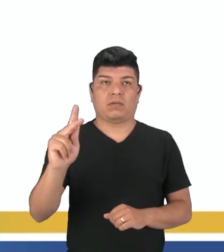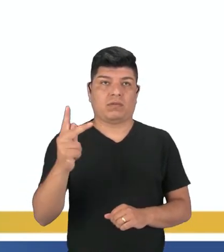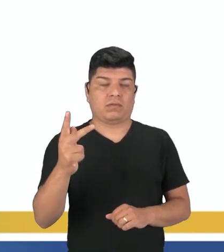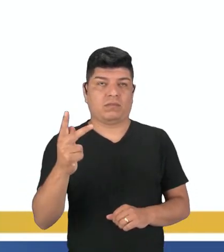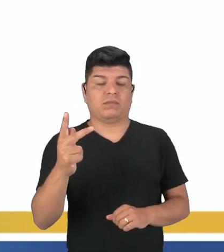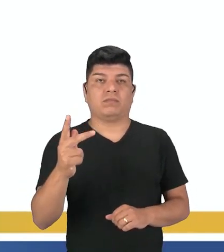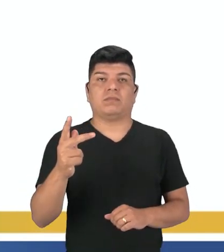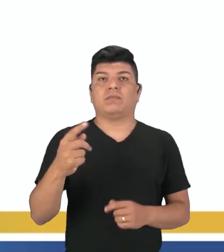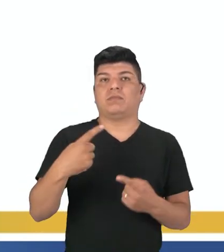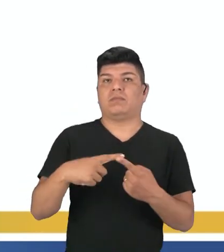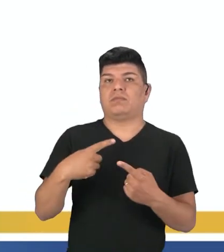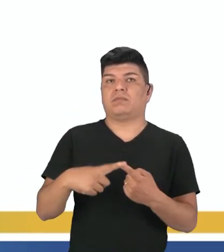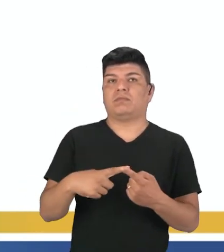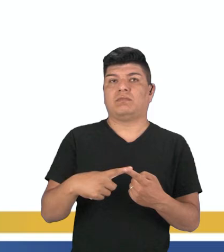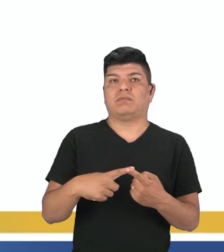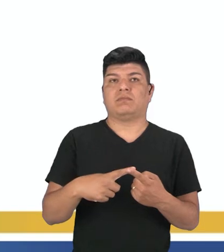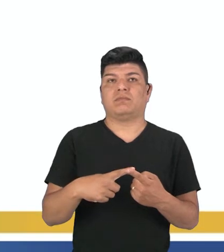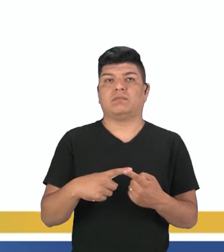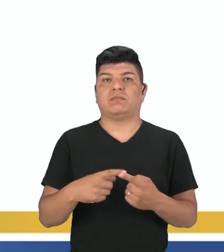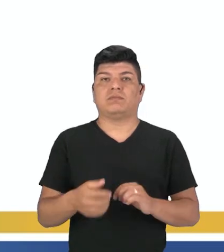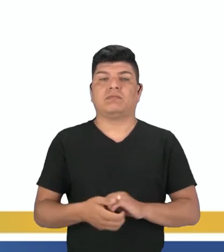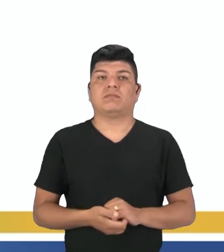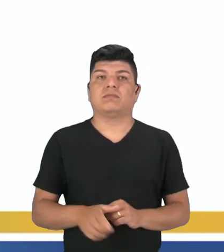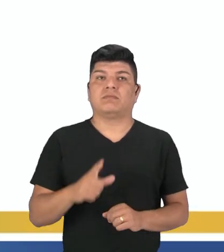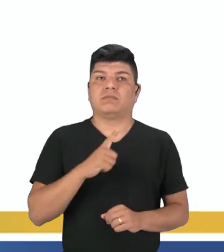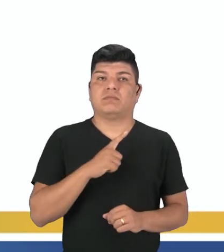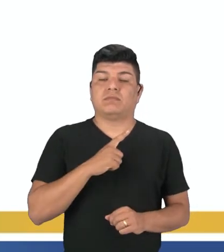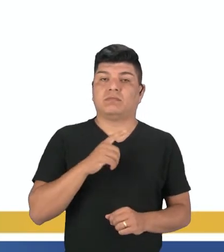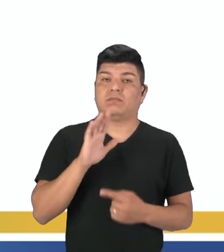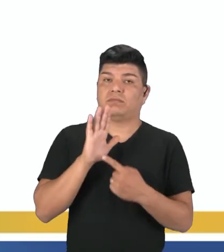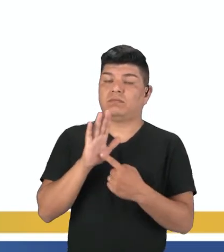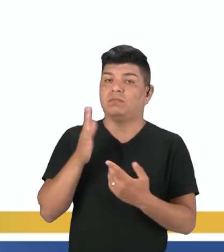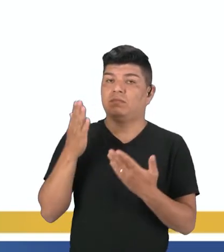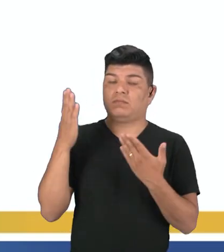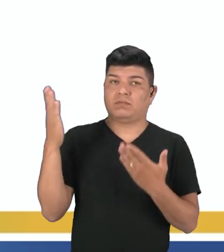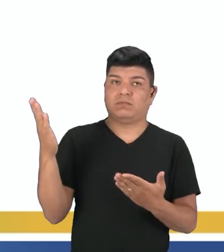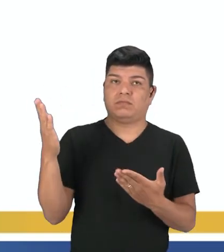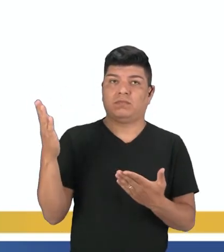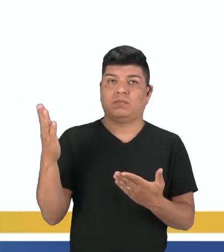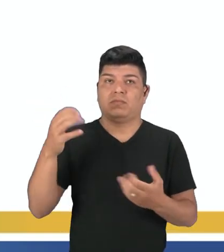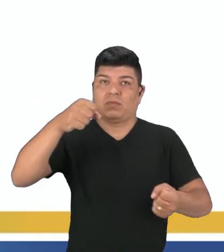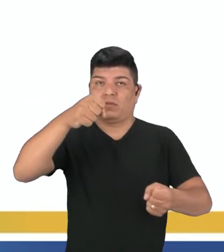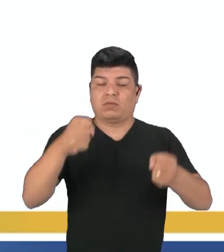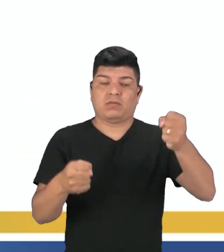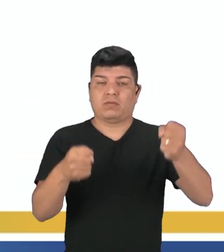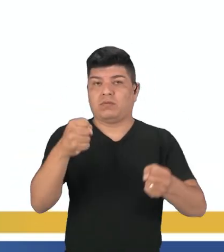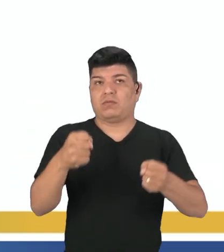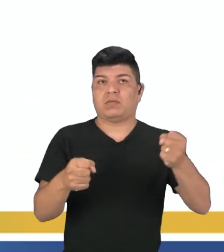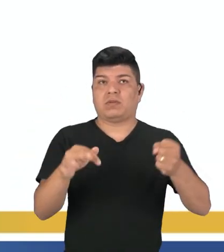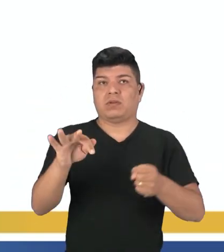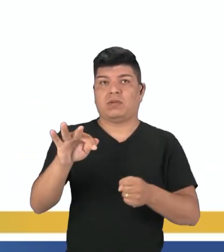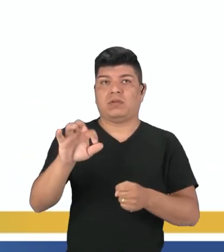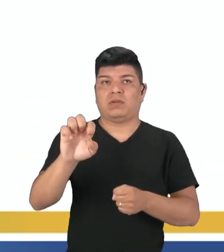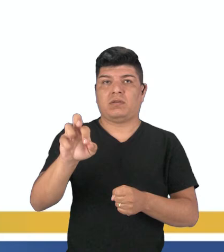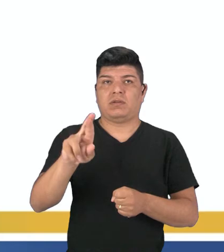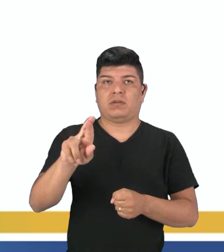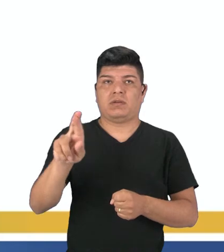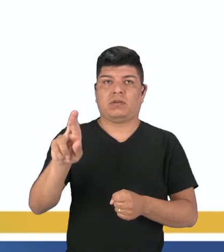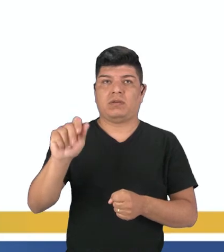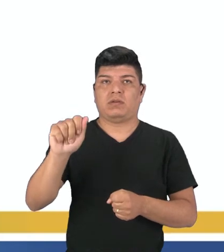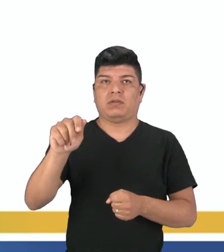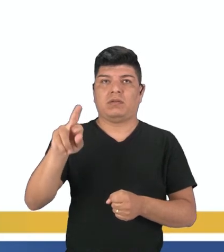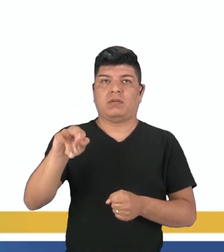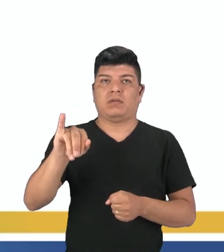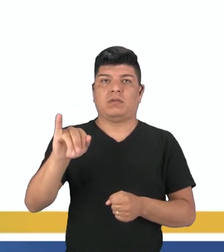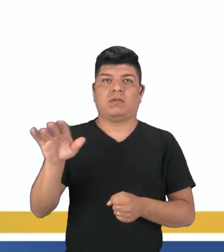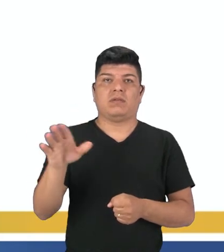Por que não podia ser o what, teacher? Porque eu estou te dando opção, lembra? É a Ferrari ou é a Lamborghini? Então eu tenho que usar